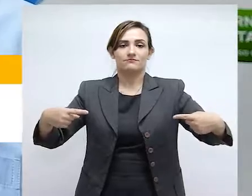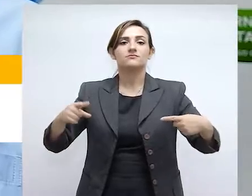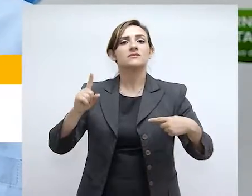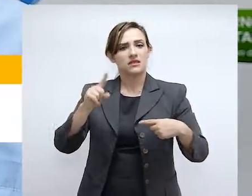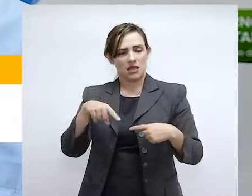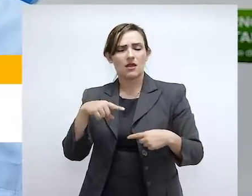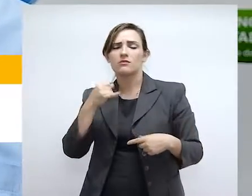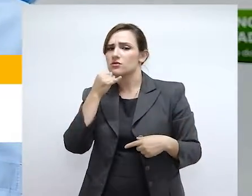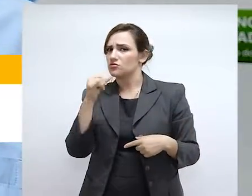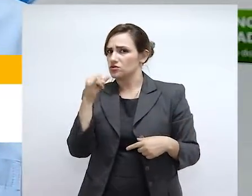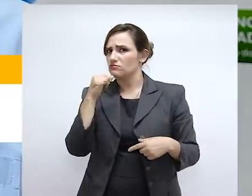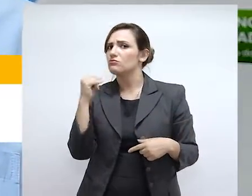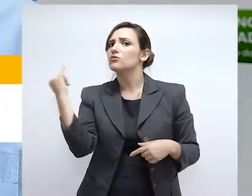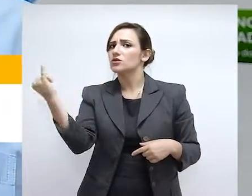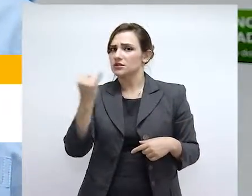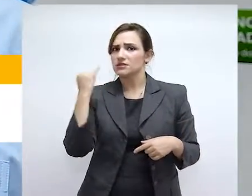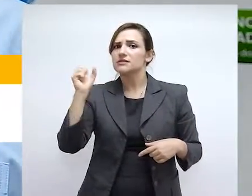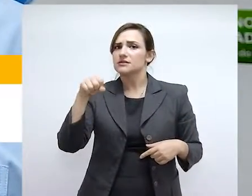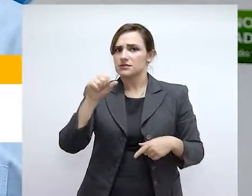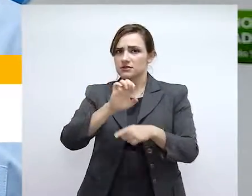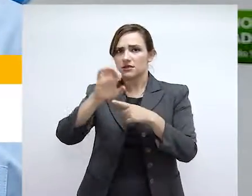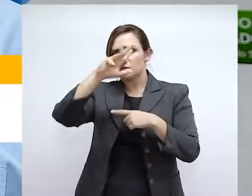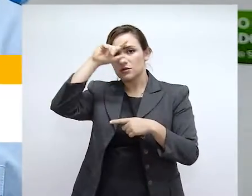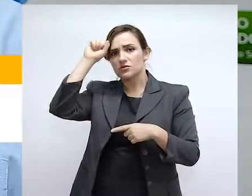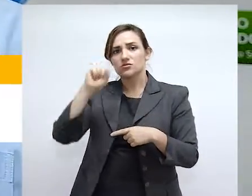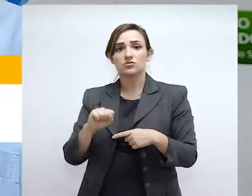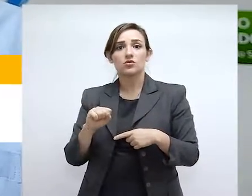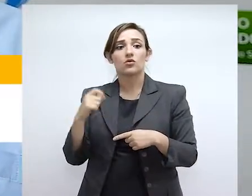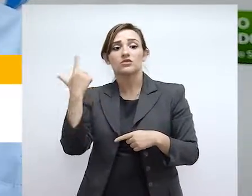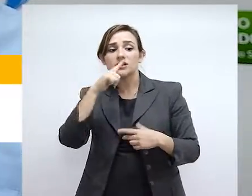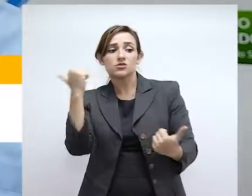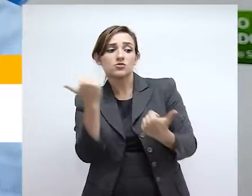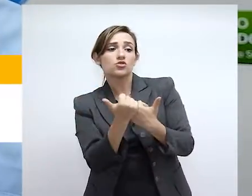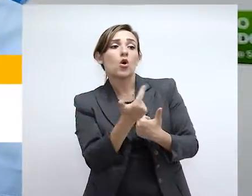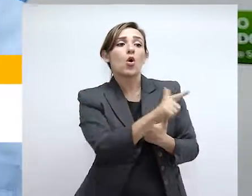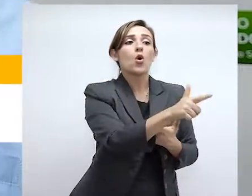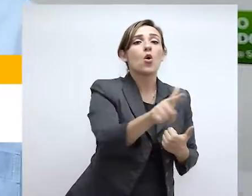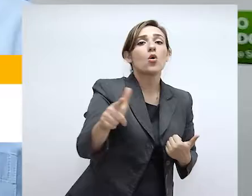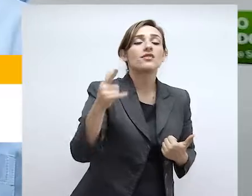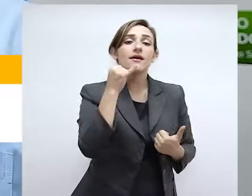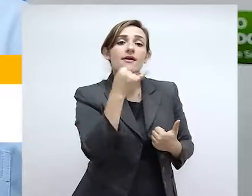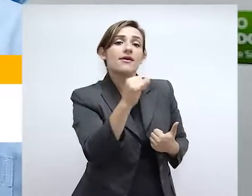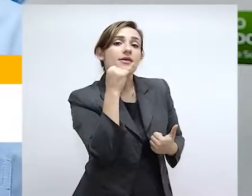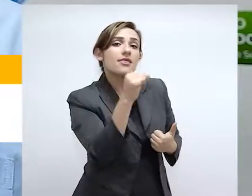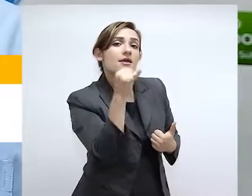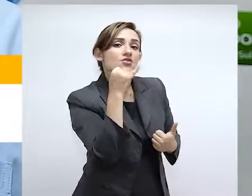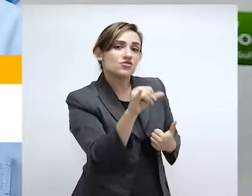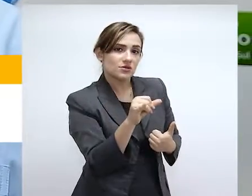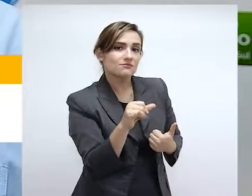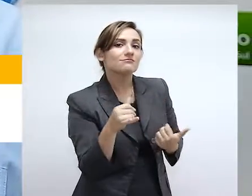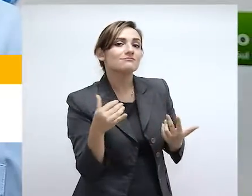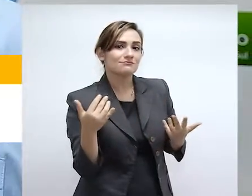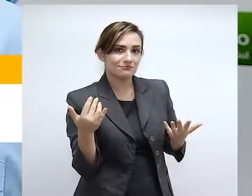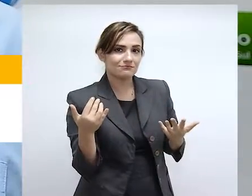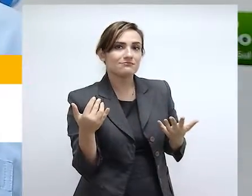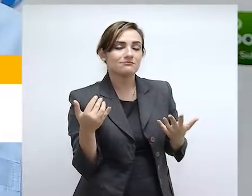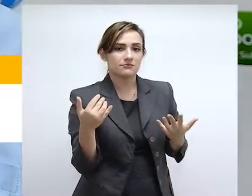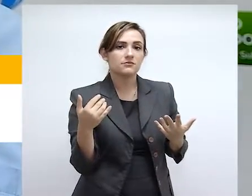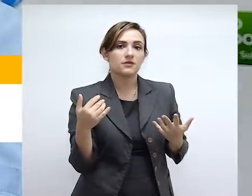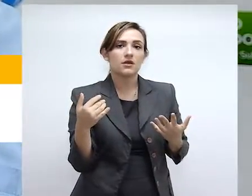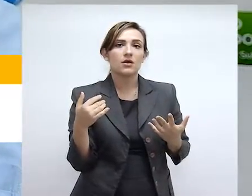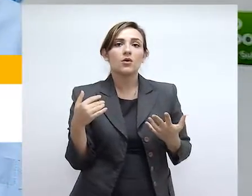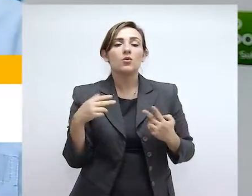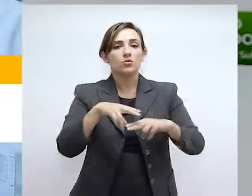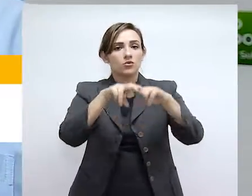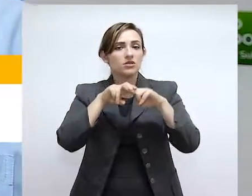a importância do gás natural na matriz de desenvolvimento do estado de Mato Grosso do Sul. É uma energia importante, ela substitui outras energias e nós precisamos